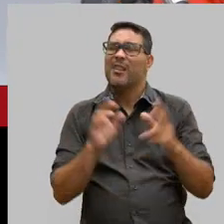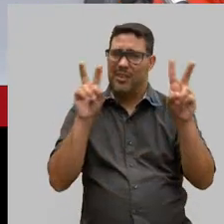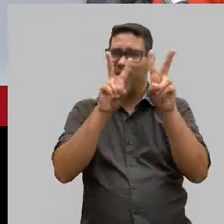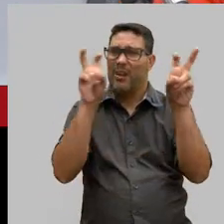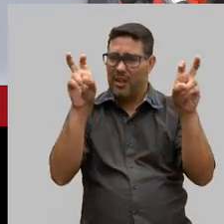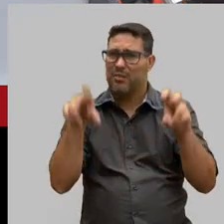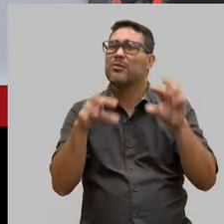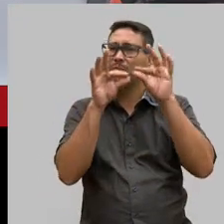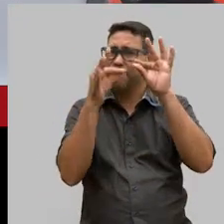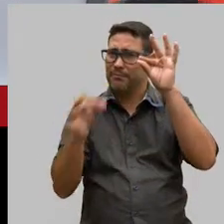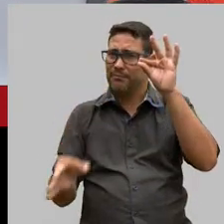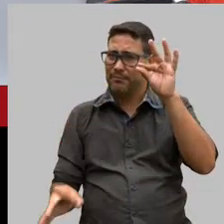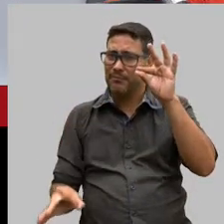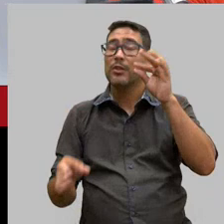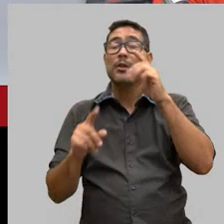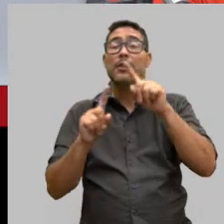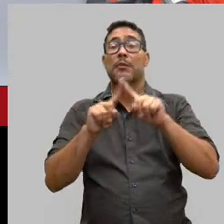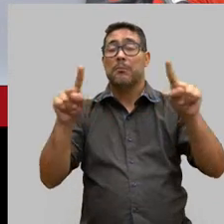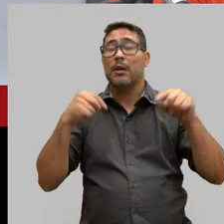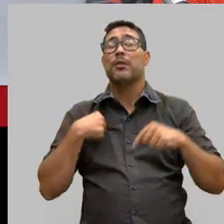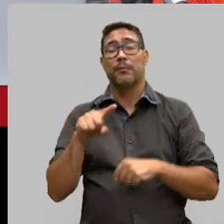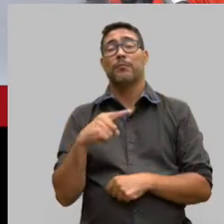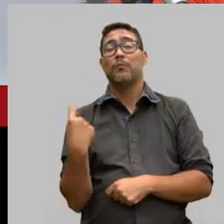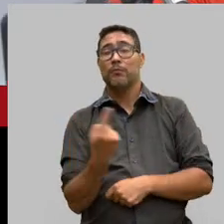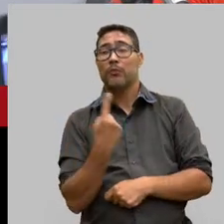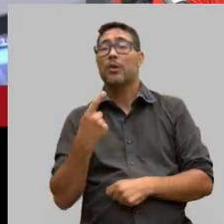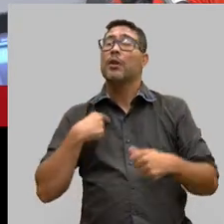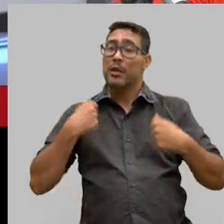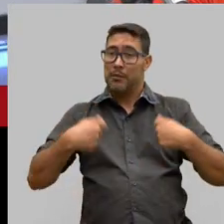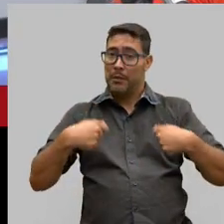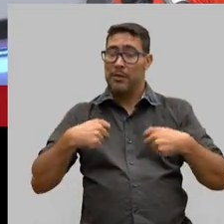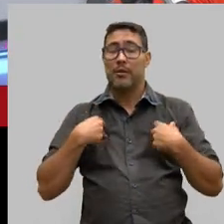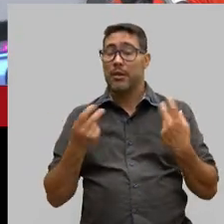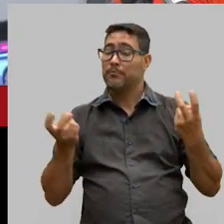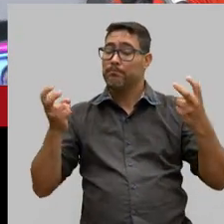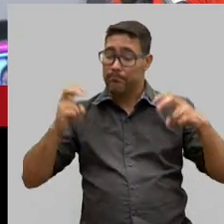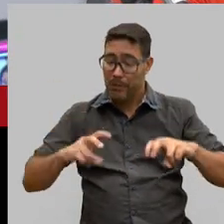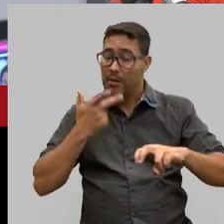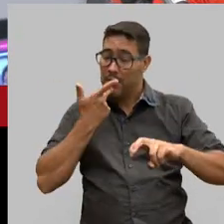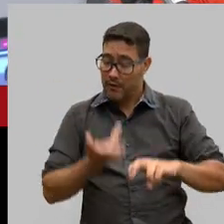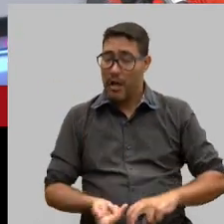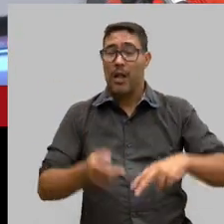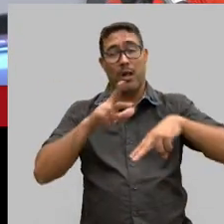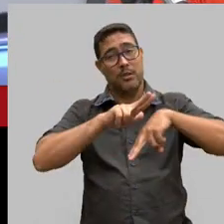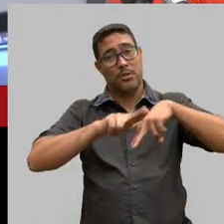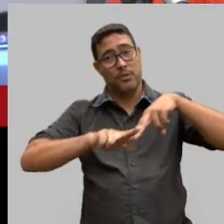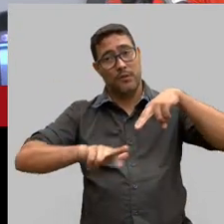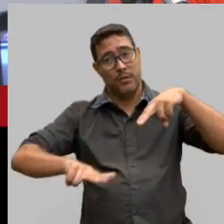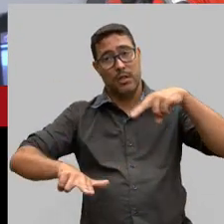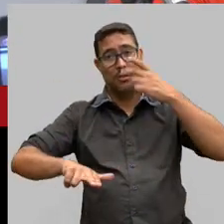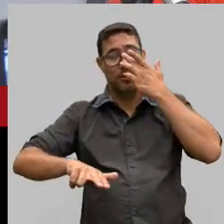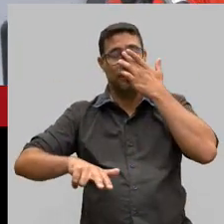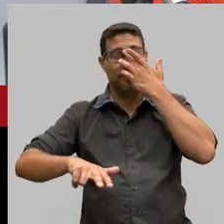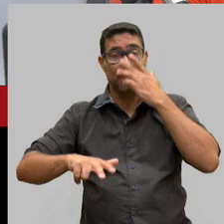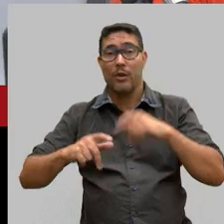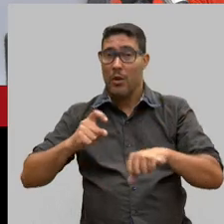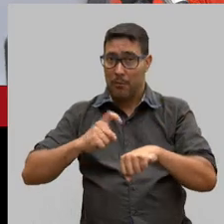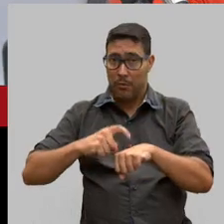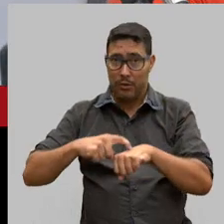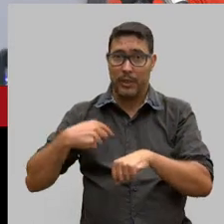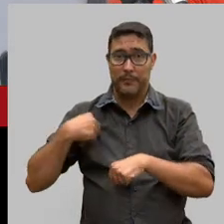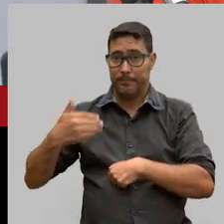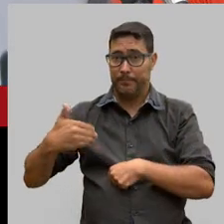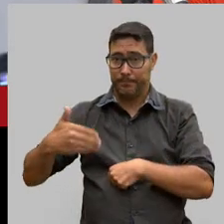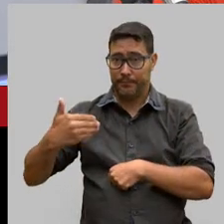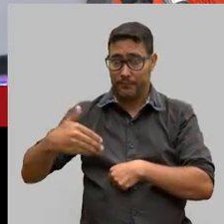abrangente mas nós precisamos sentar e falar sobre diversidade porque não daqui a pouco se nós temos um